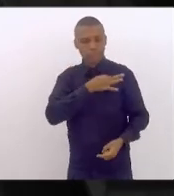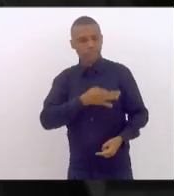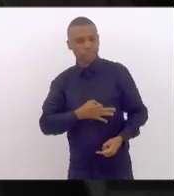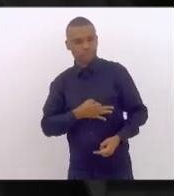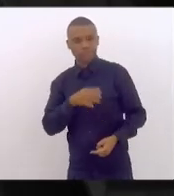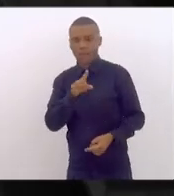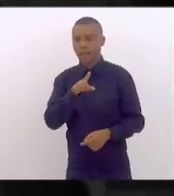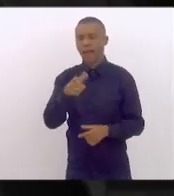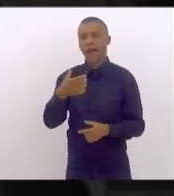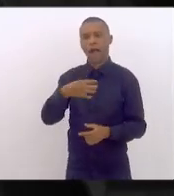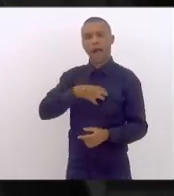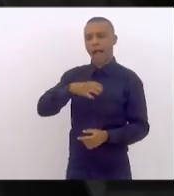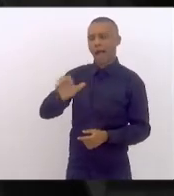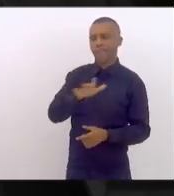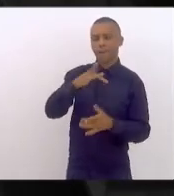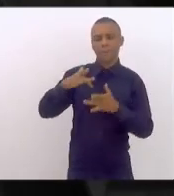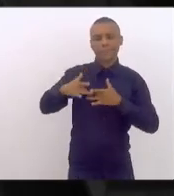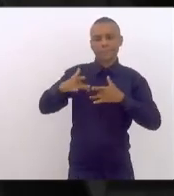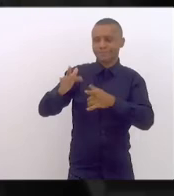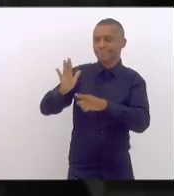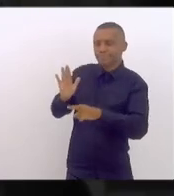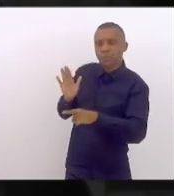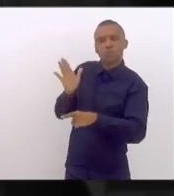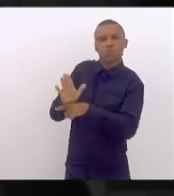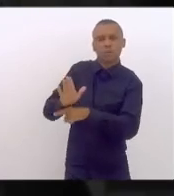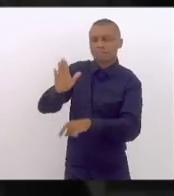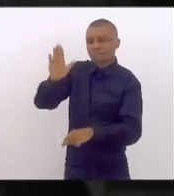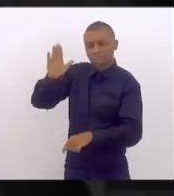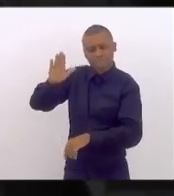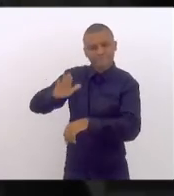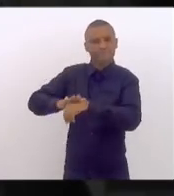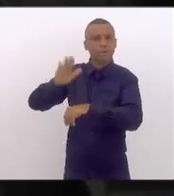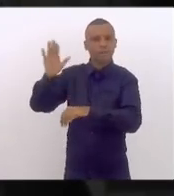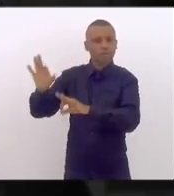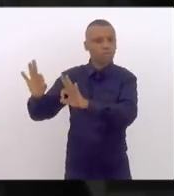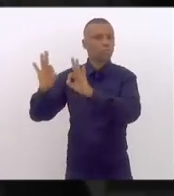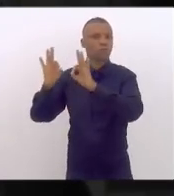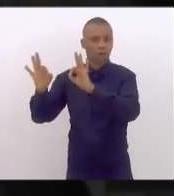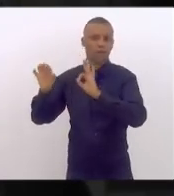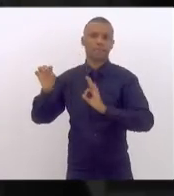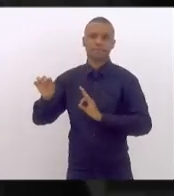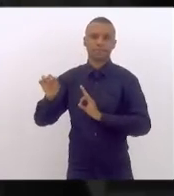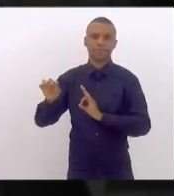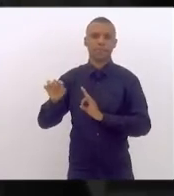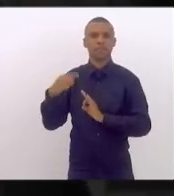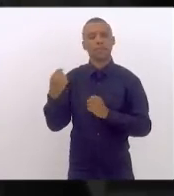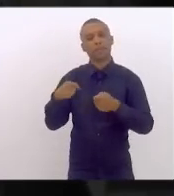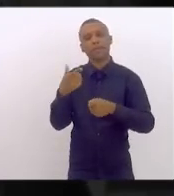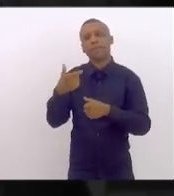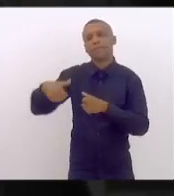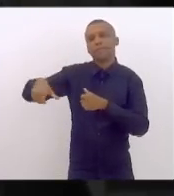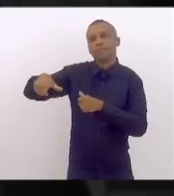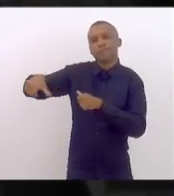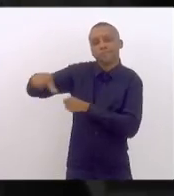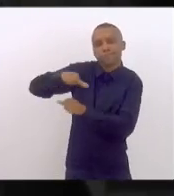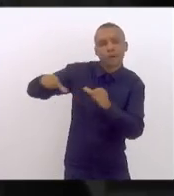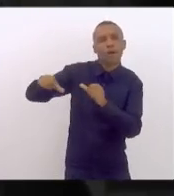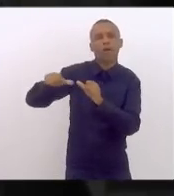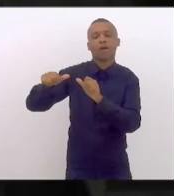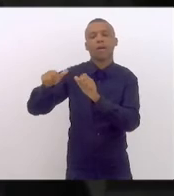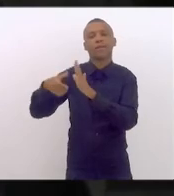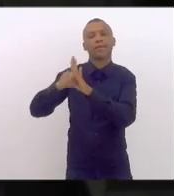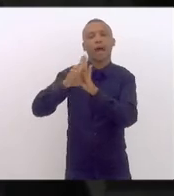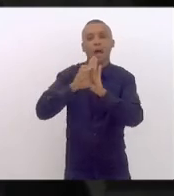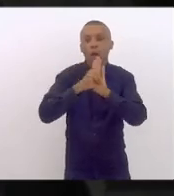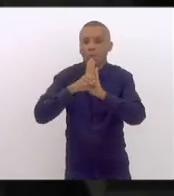a forma mais elevada de caridade então recuperar essa essa essas concepções E essas acepções